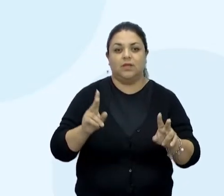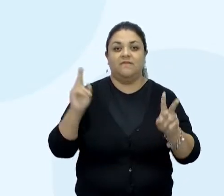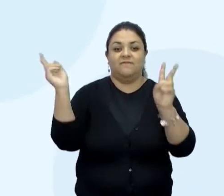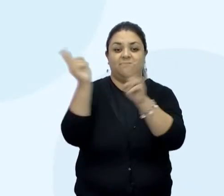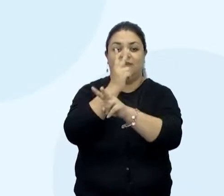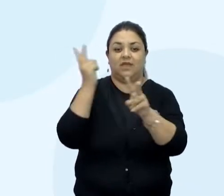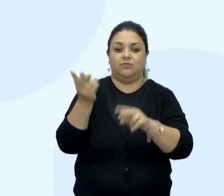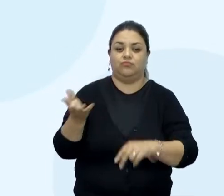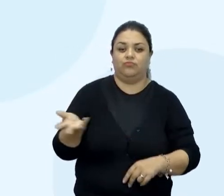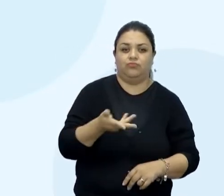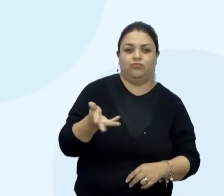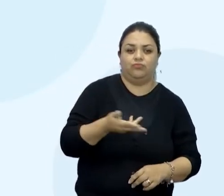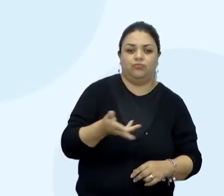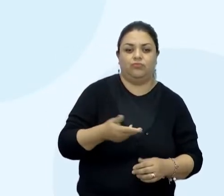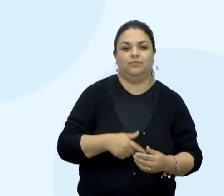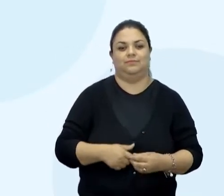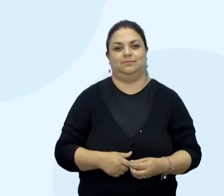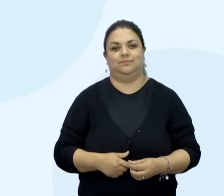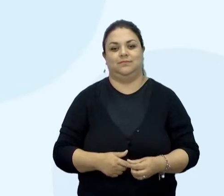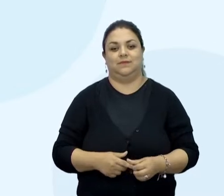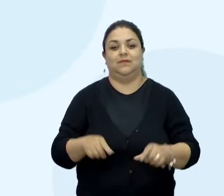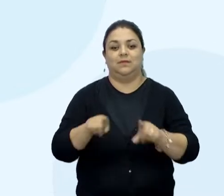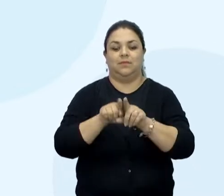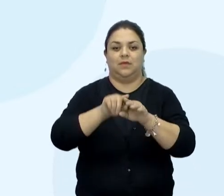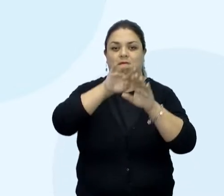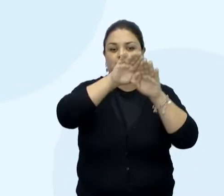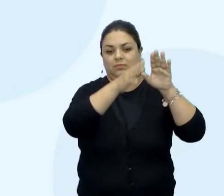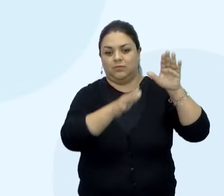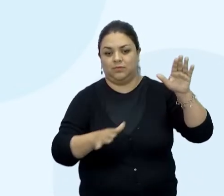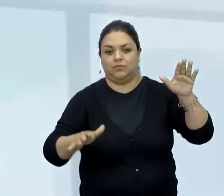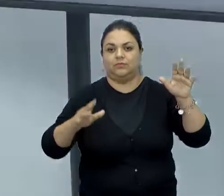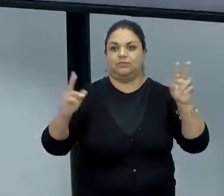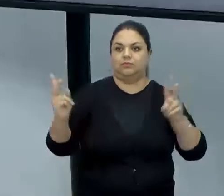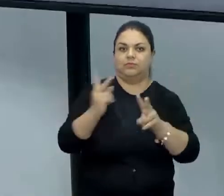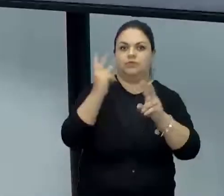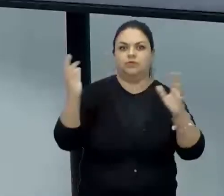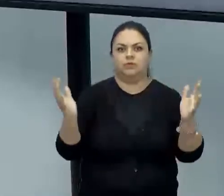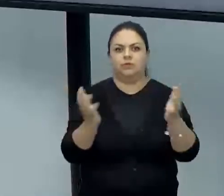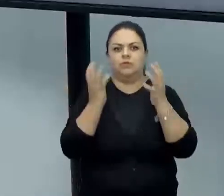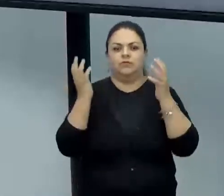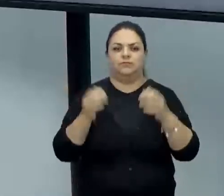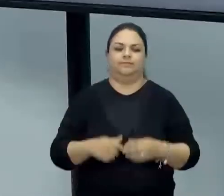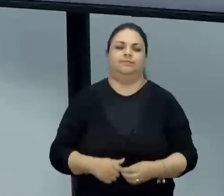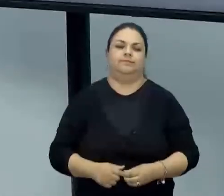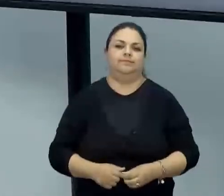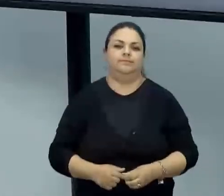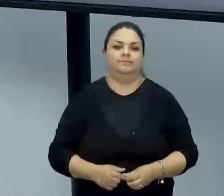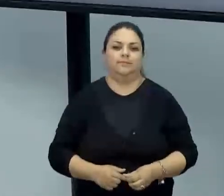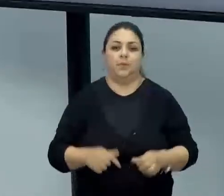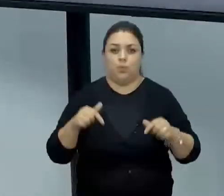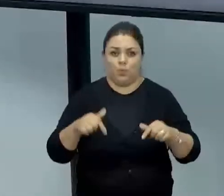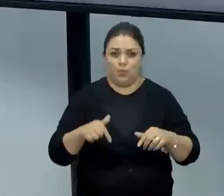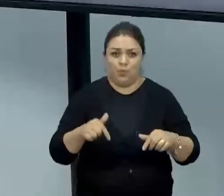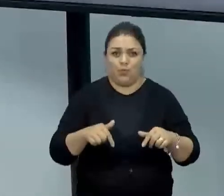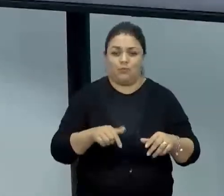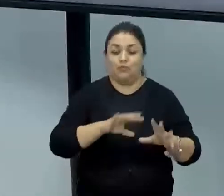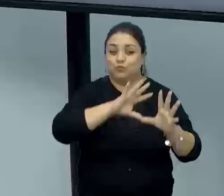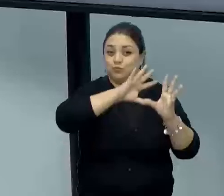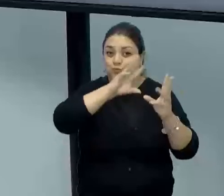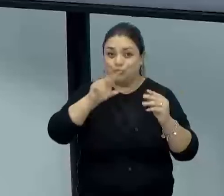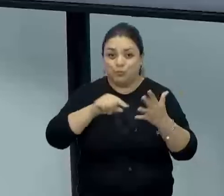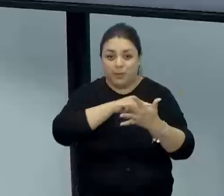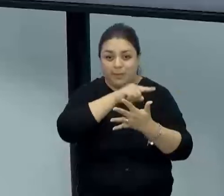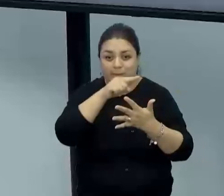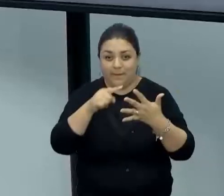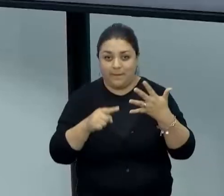e precipitação. Nossa, professor, a gente vai ver tudo isso aqui na aula de hoje? Não, não vai dar tempo, tá? Então eu